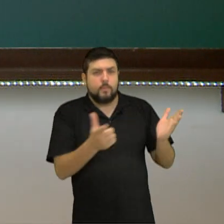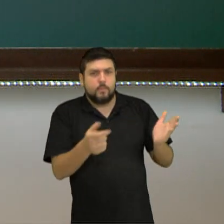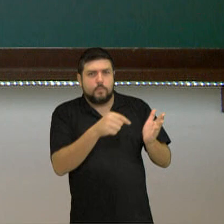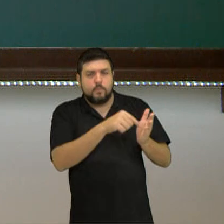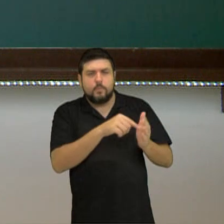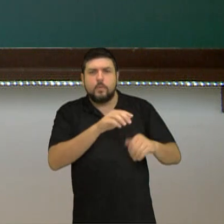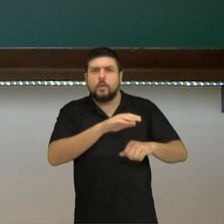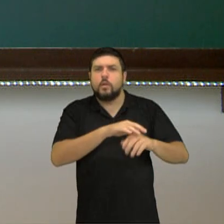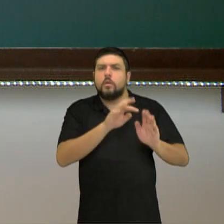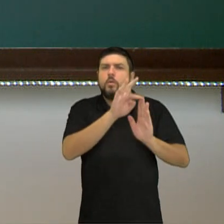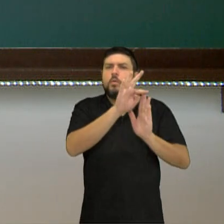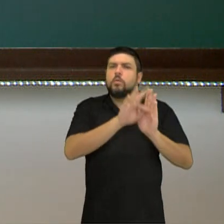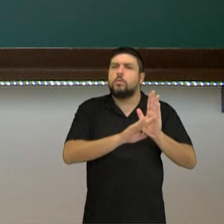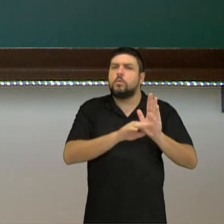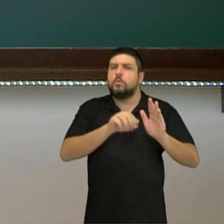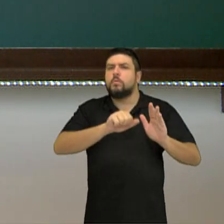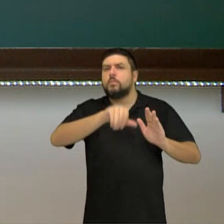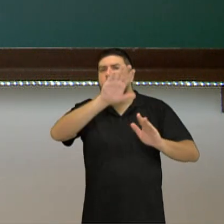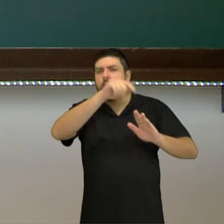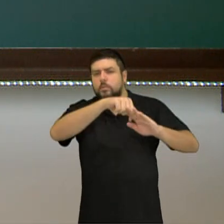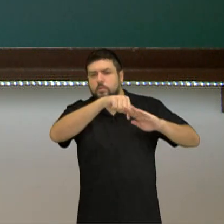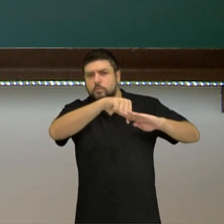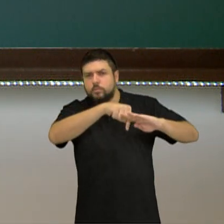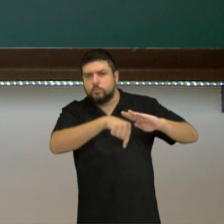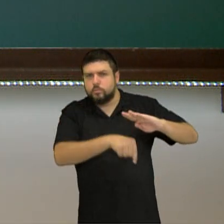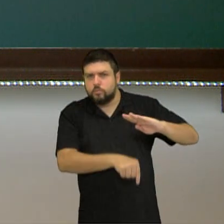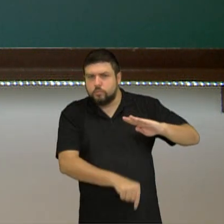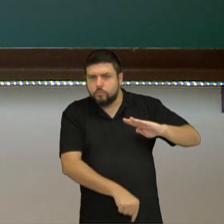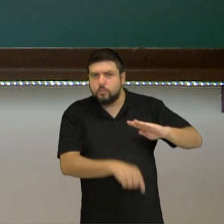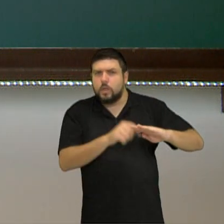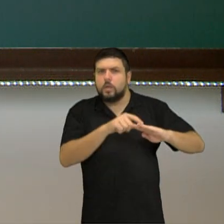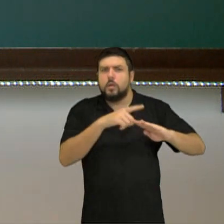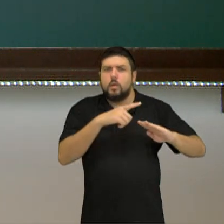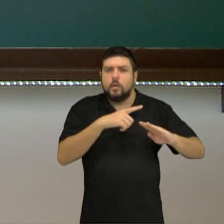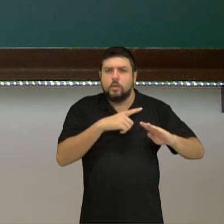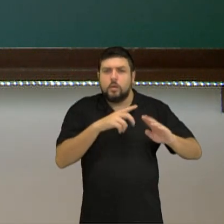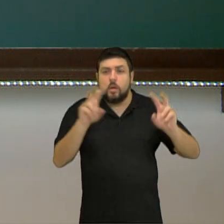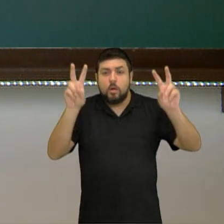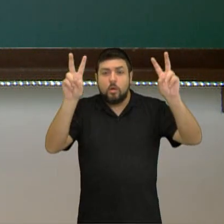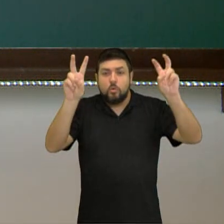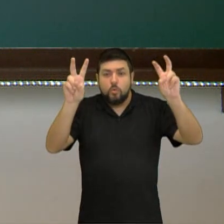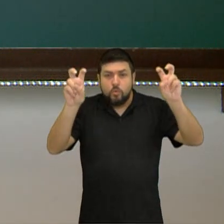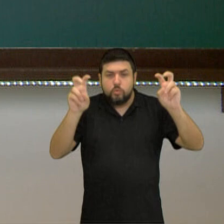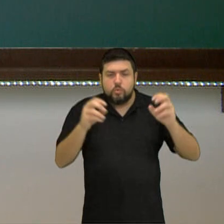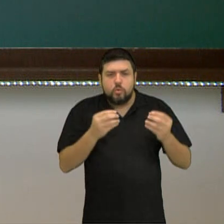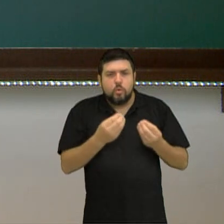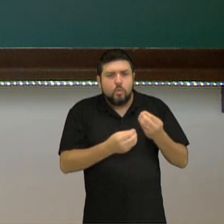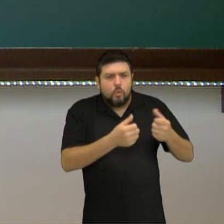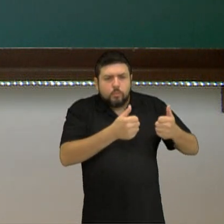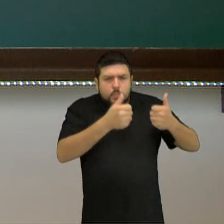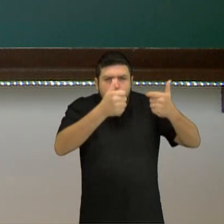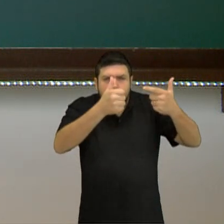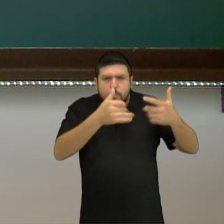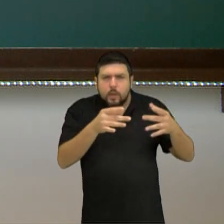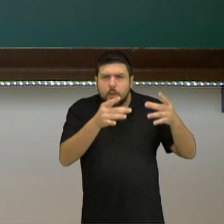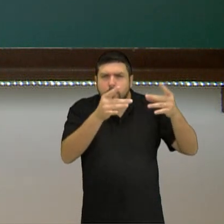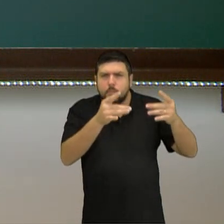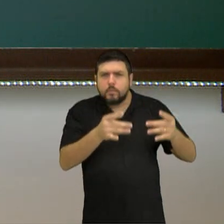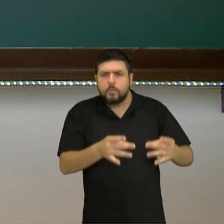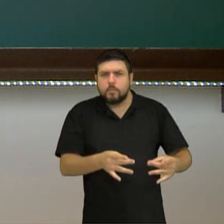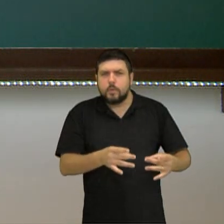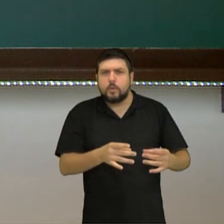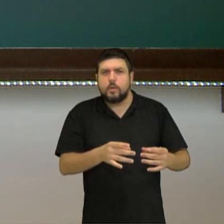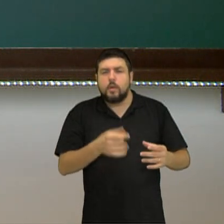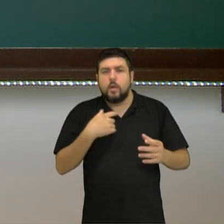aprofundado, um texto que traria mais facetas de um mesmo assunto, e já a notícia é um texto mais objetivo, mais